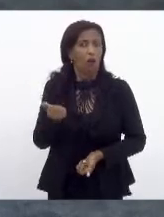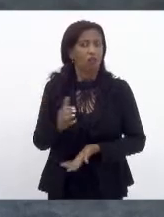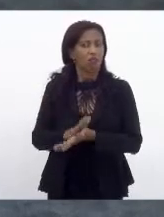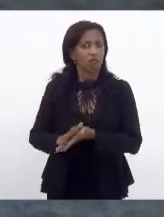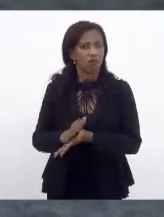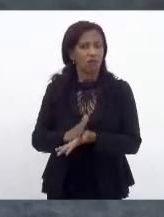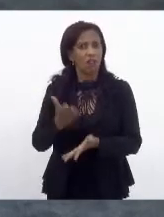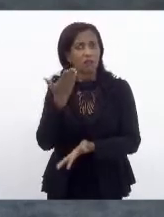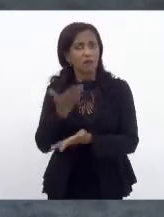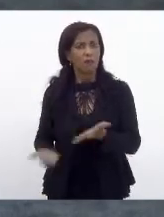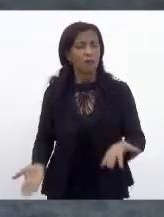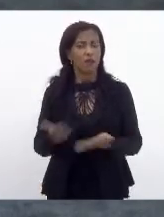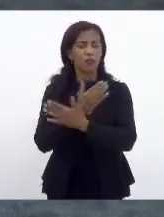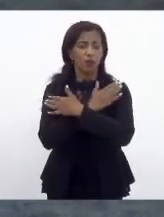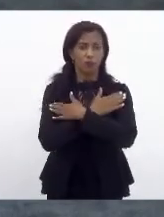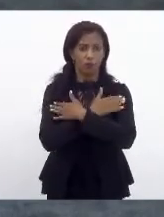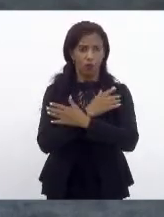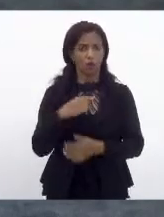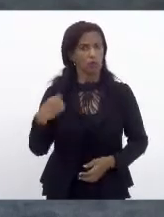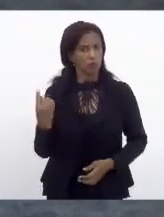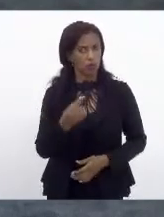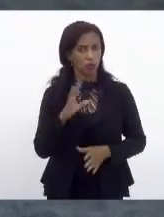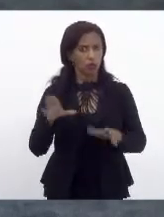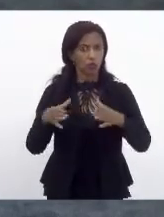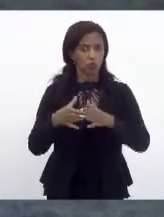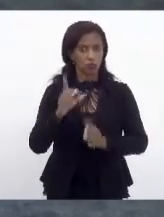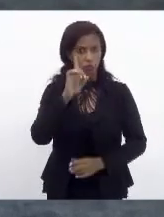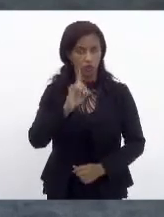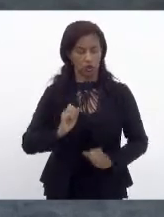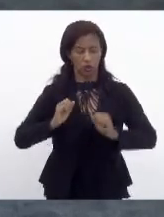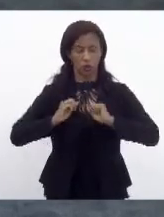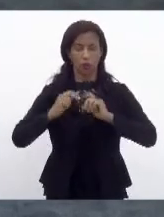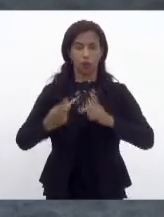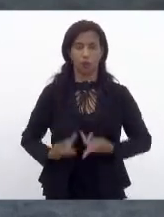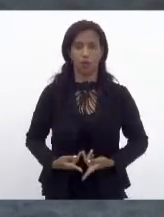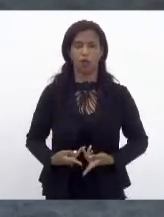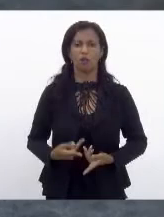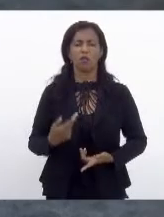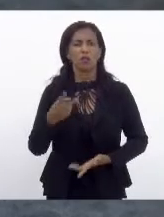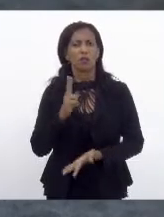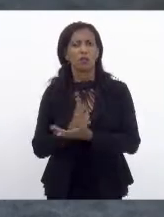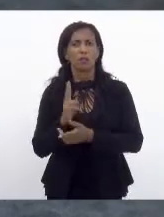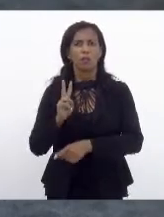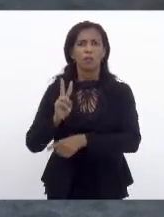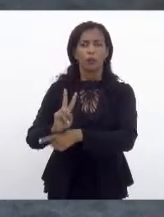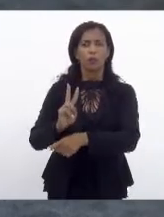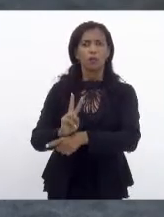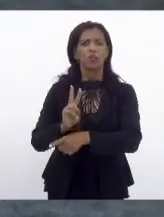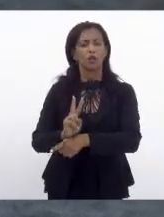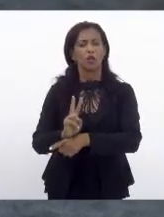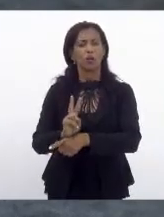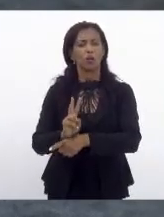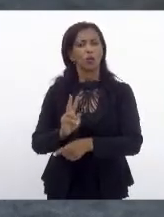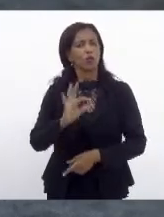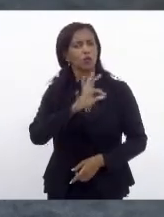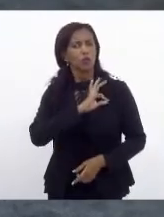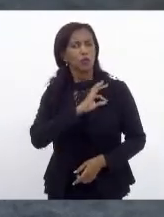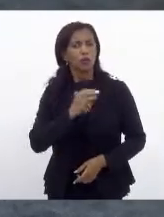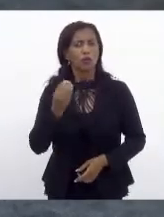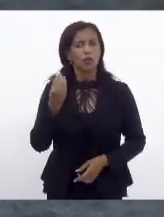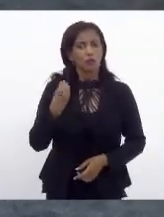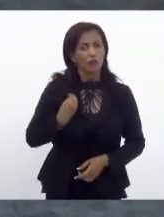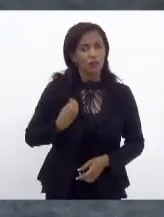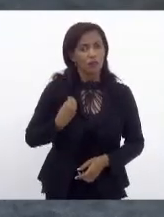ainda perca sua folga. Nós, da Comissão de Direitos Humanos, muito defendemos os direitos dos policiais porque vivemos um